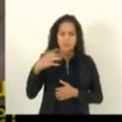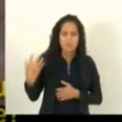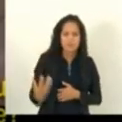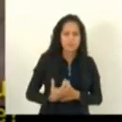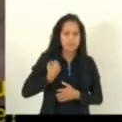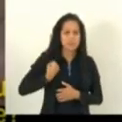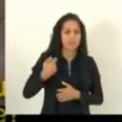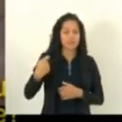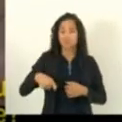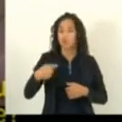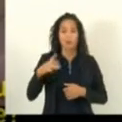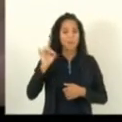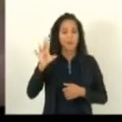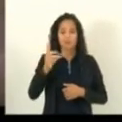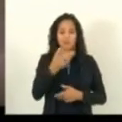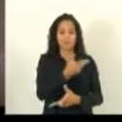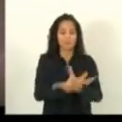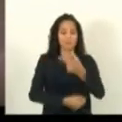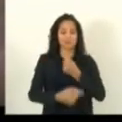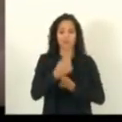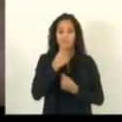você só precisa doar sangue?